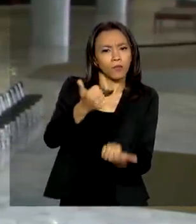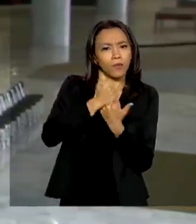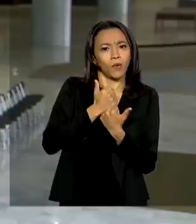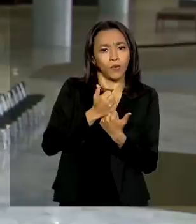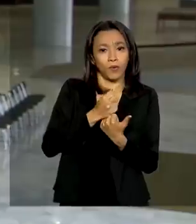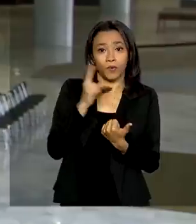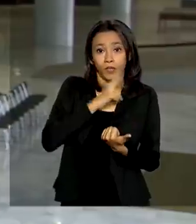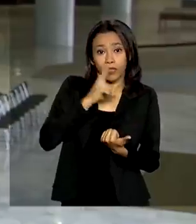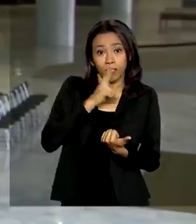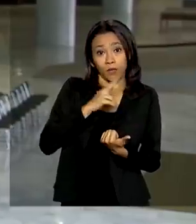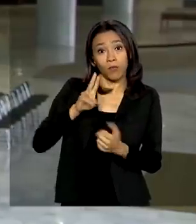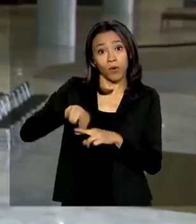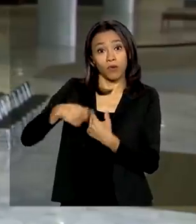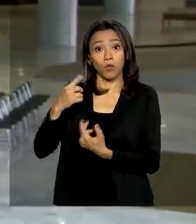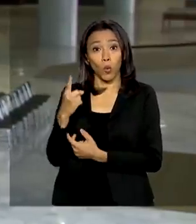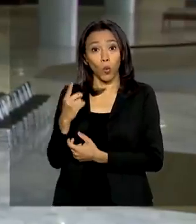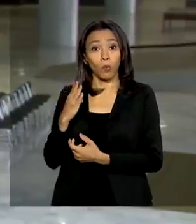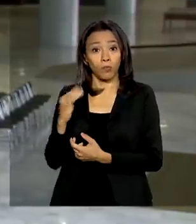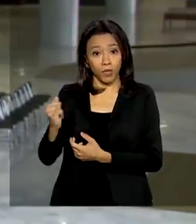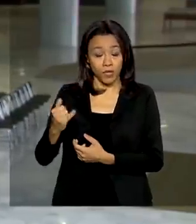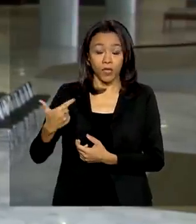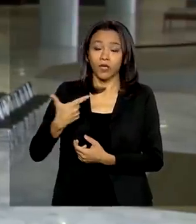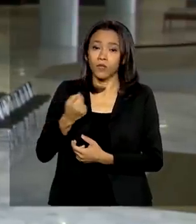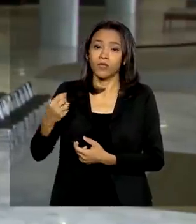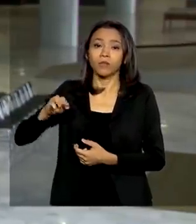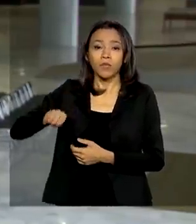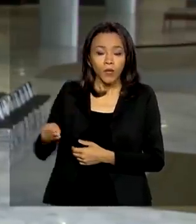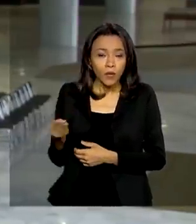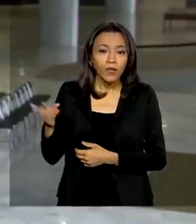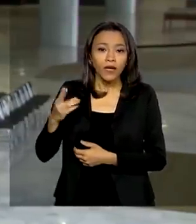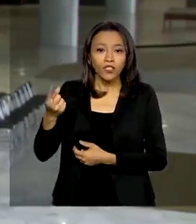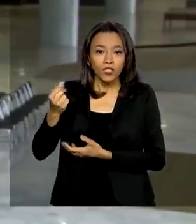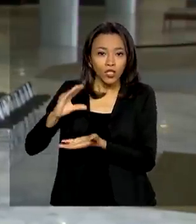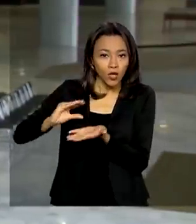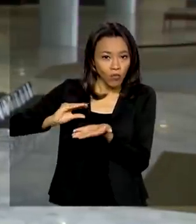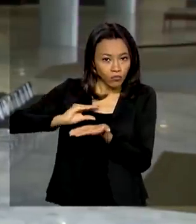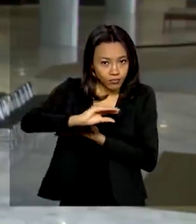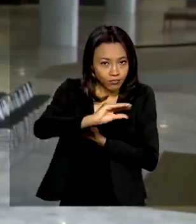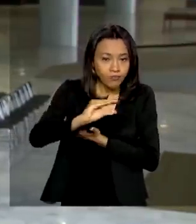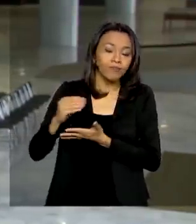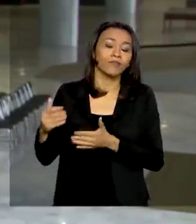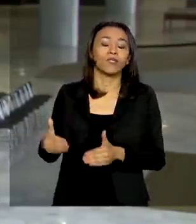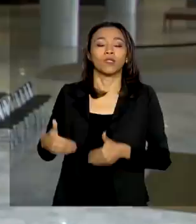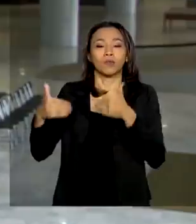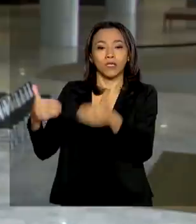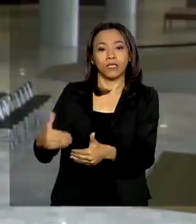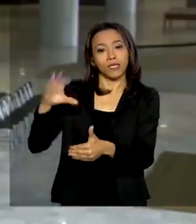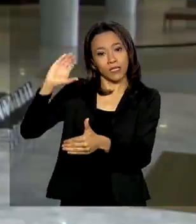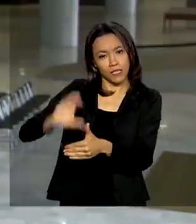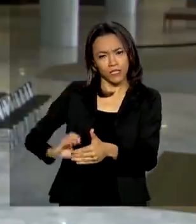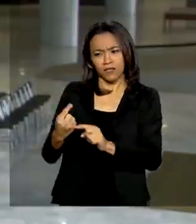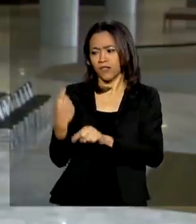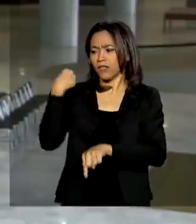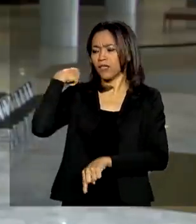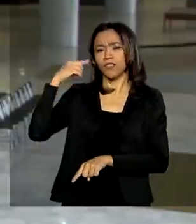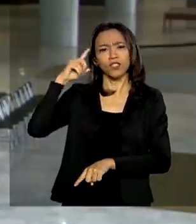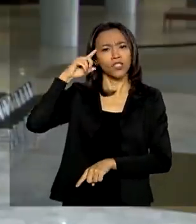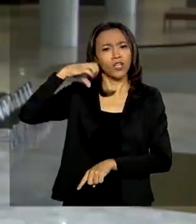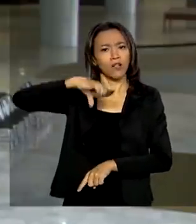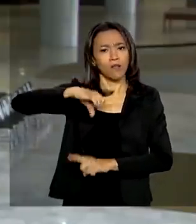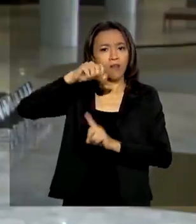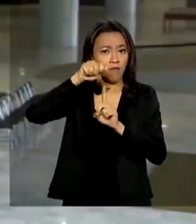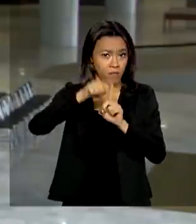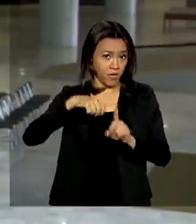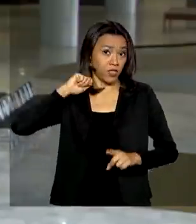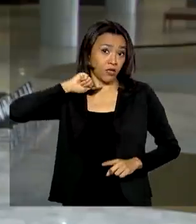de 1 bilhão e 200 milhões de reais do Ministério da Cidadania. Desde o dia 9 de abril, quando começou o